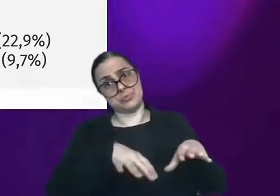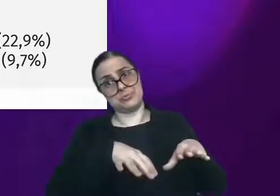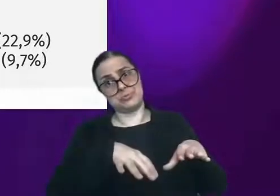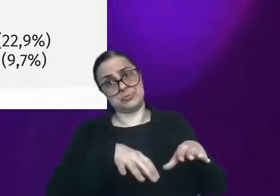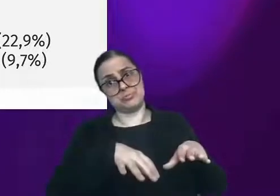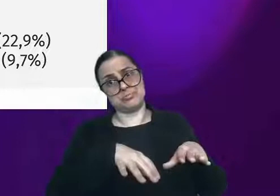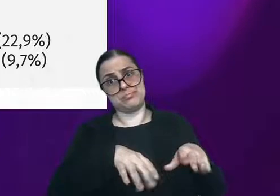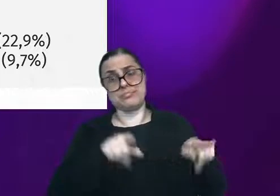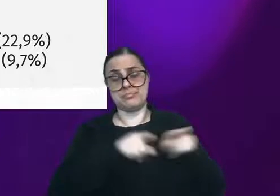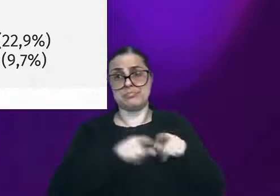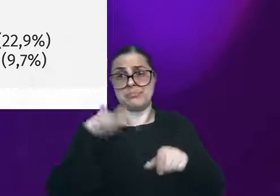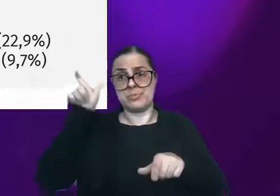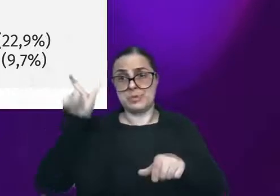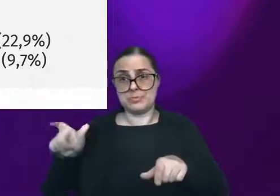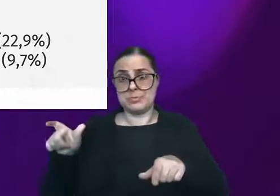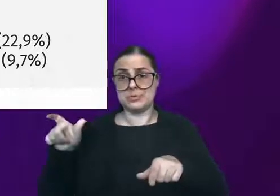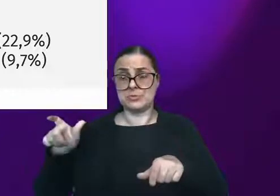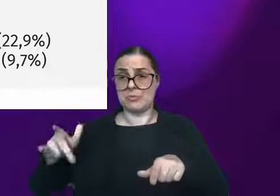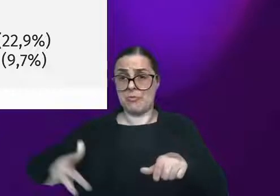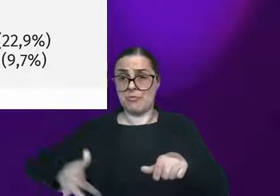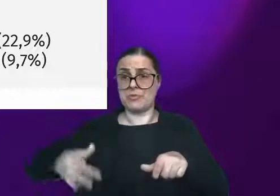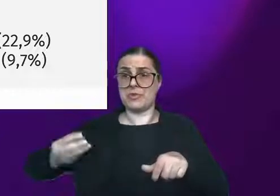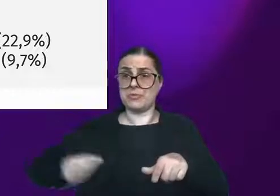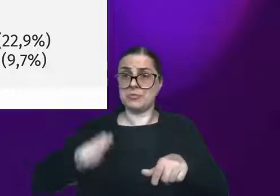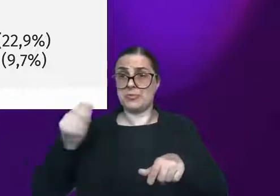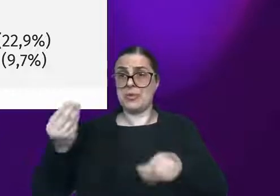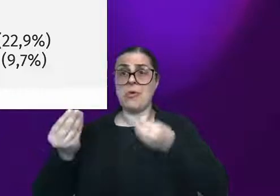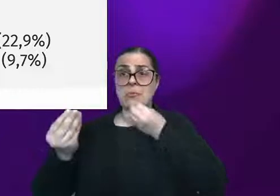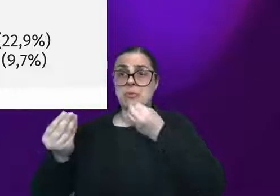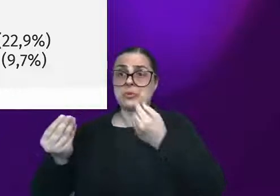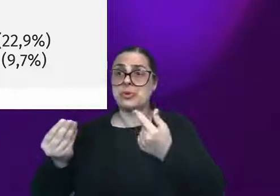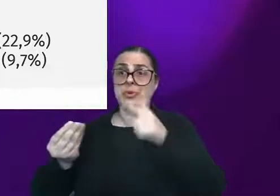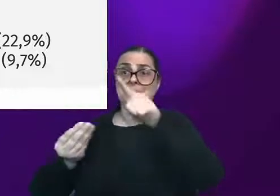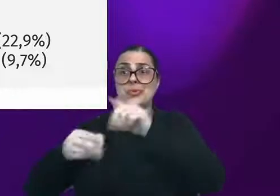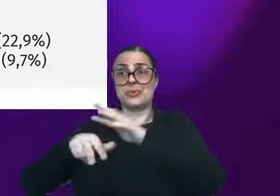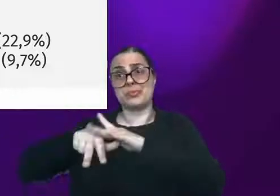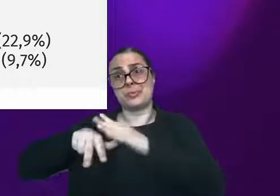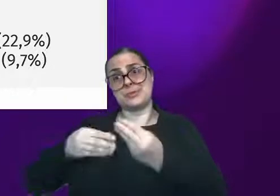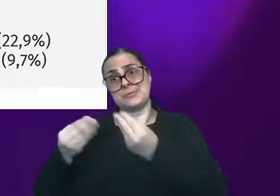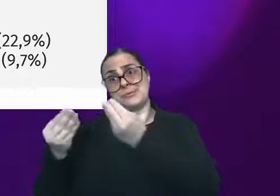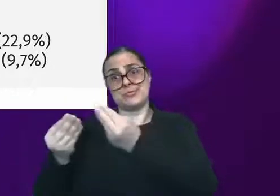paciente. Então, esse estudo mostra, eventualmente,